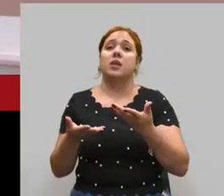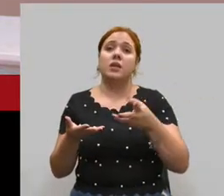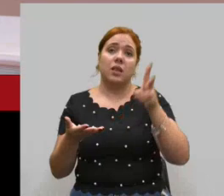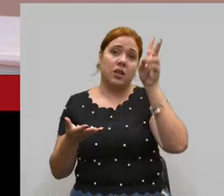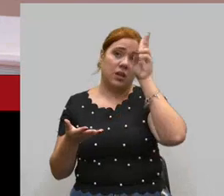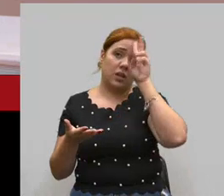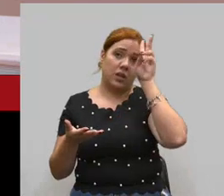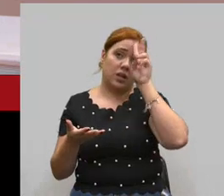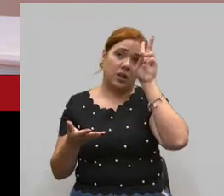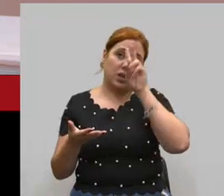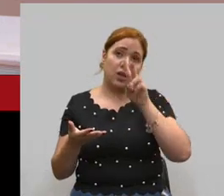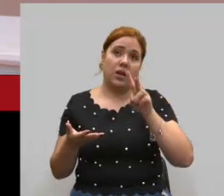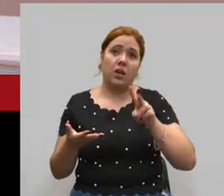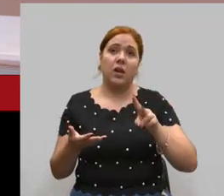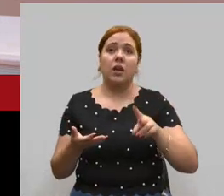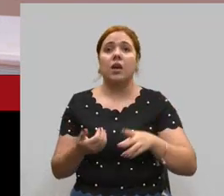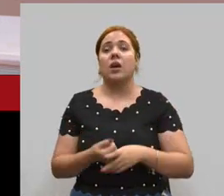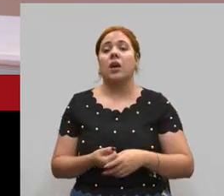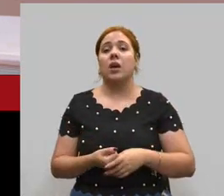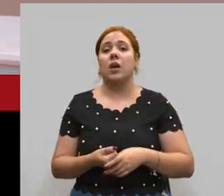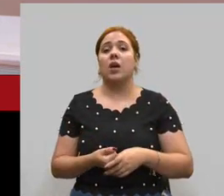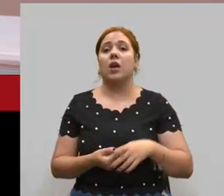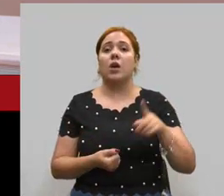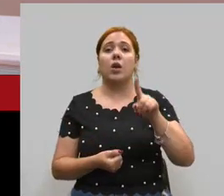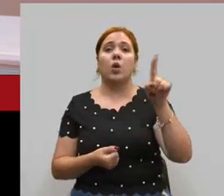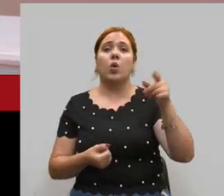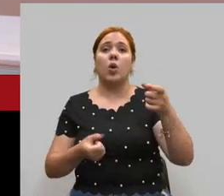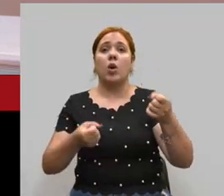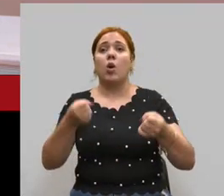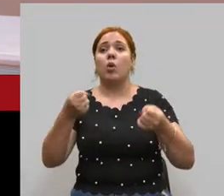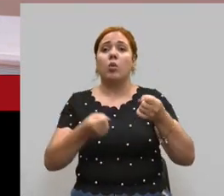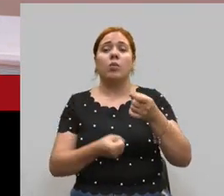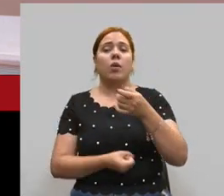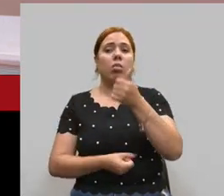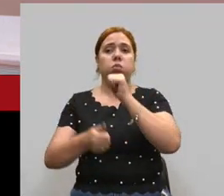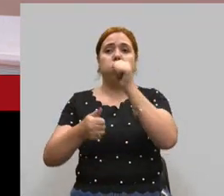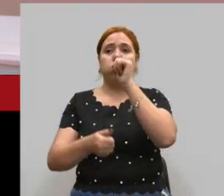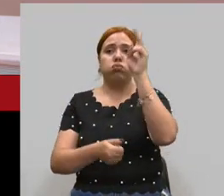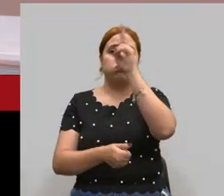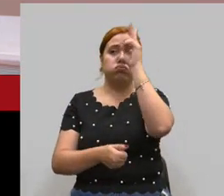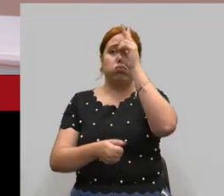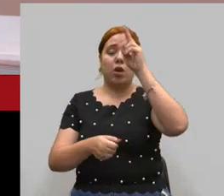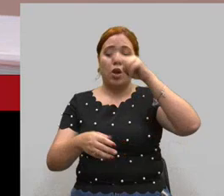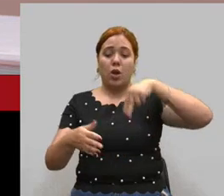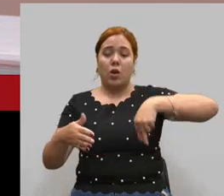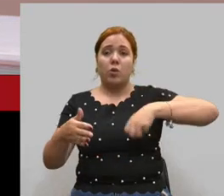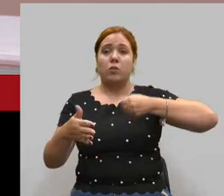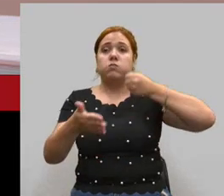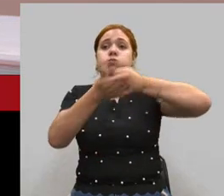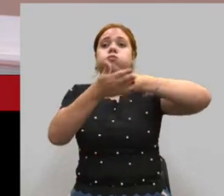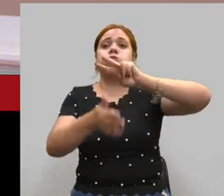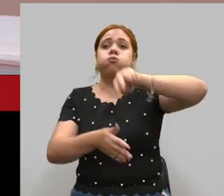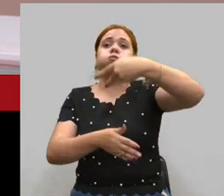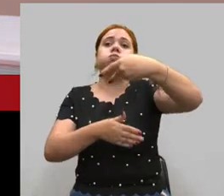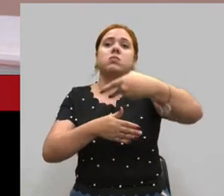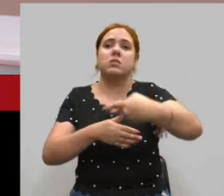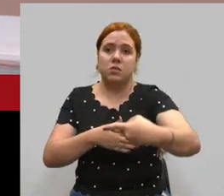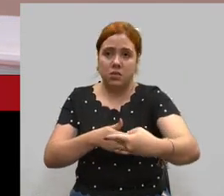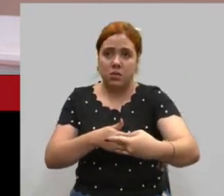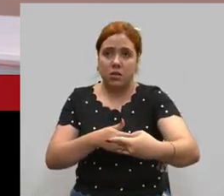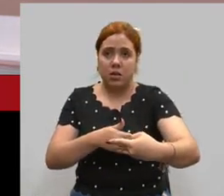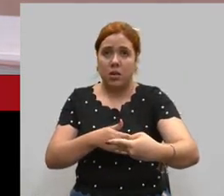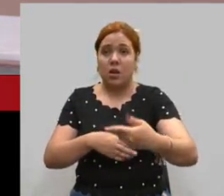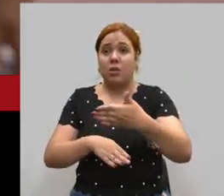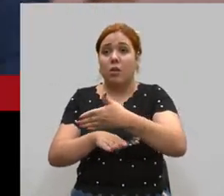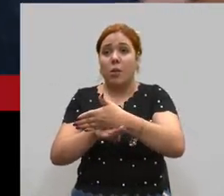de um acidente eu fui atropelado na Avenida Cristiano Machado aqui por um motorista embriagado e Por sorte o meu acidente